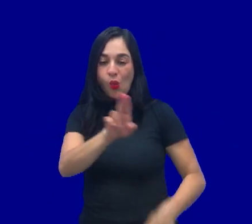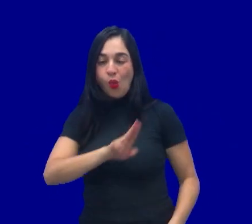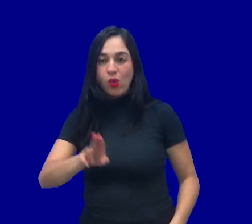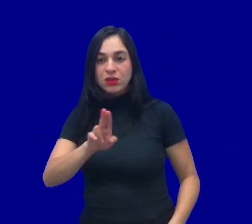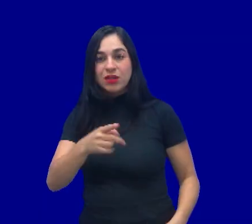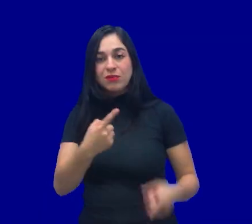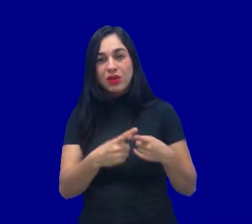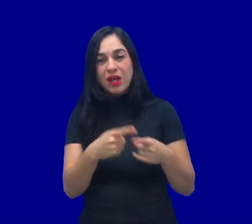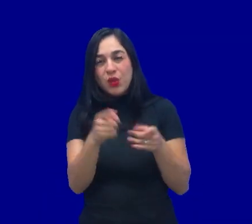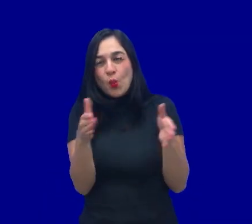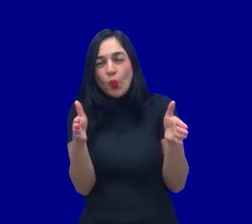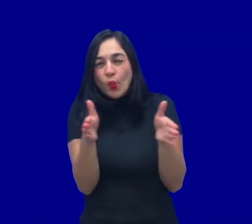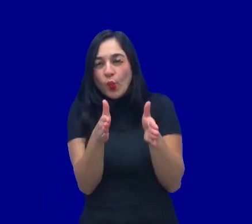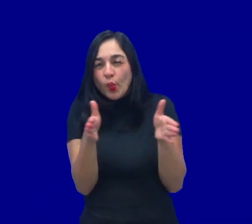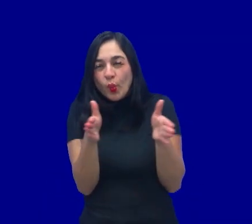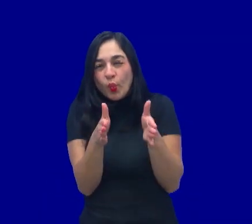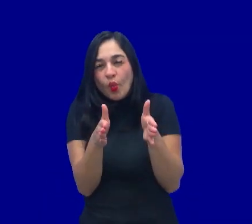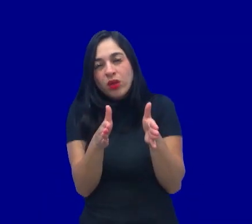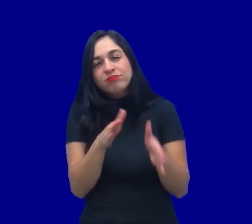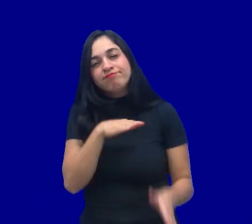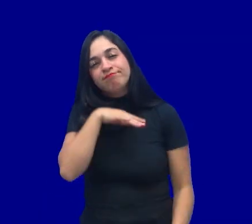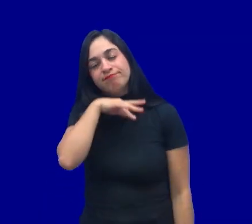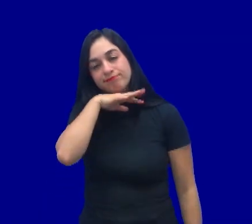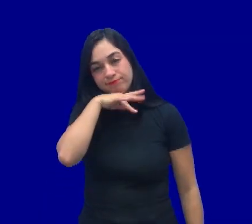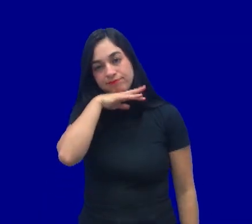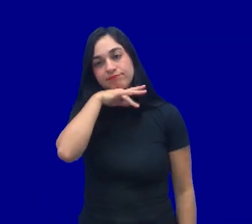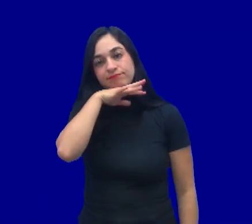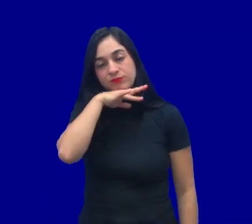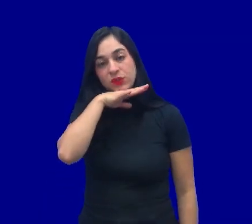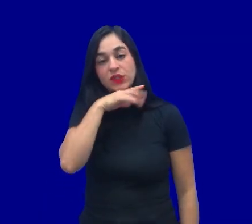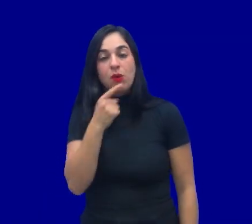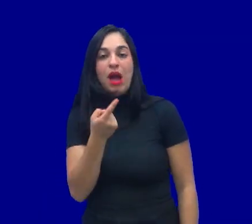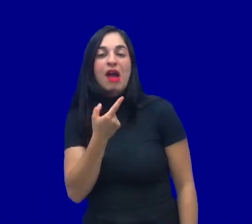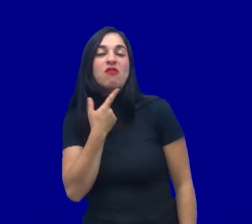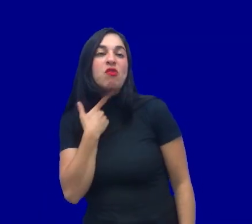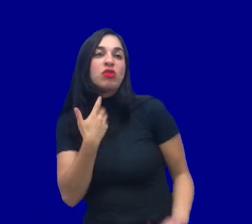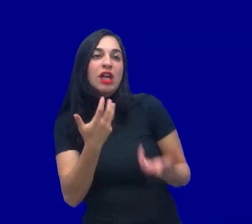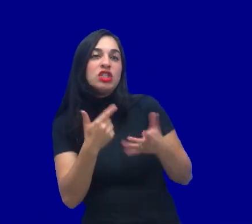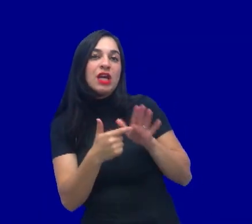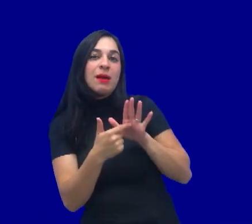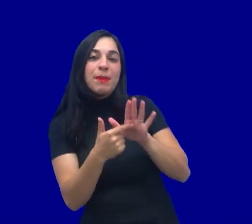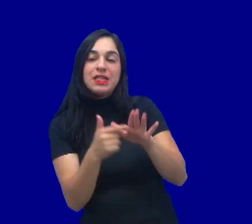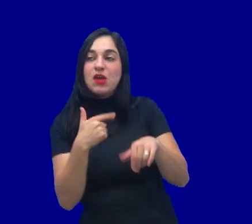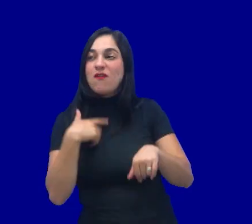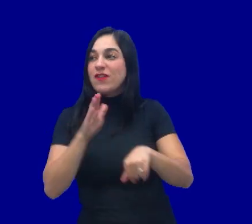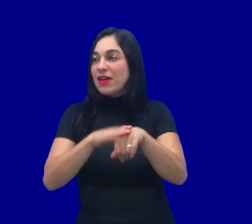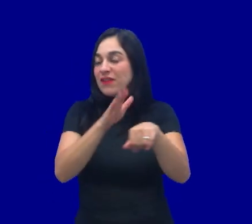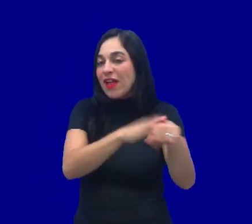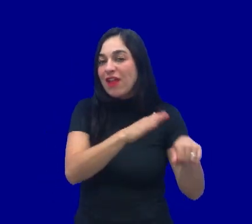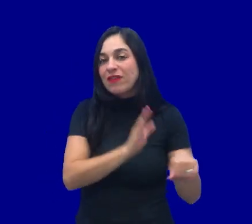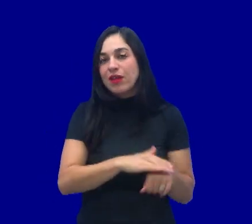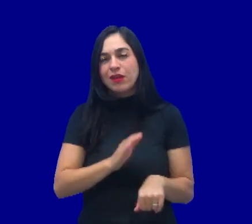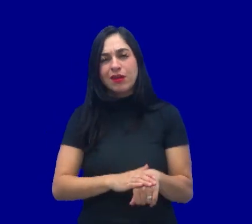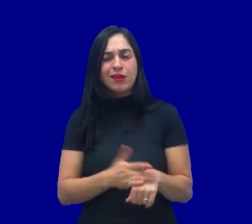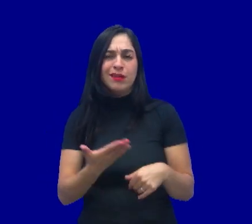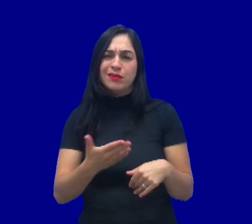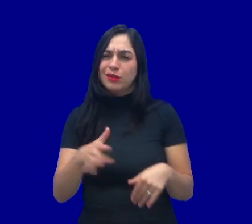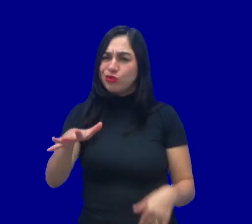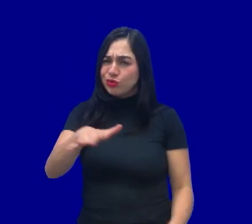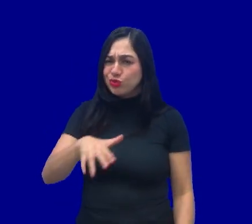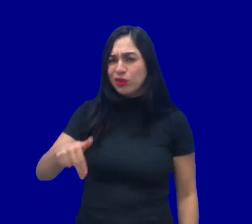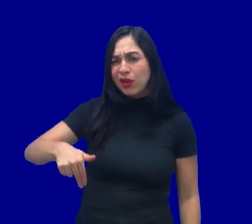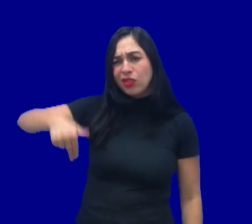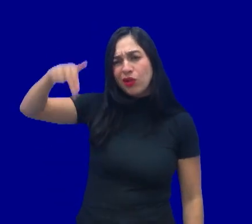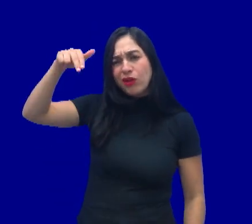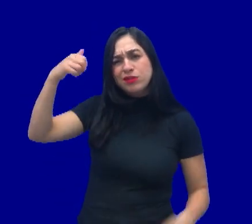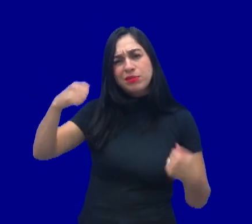ciclovia. Então, essa necessidade de querer fazer, de querer aparecer, tanta coisa para ser feita dentro da Zona Norte. A questão da